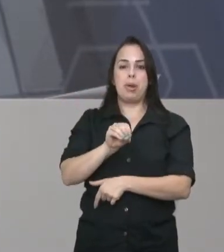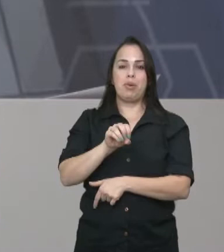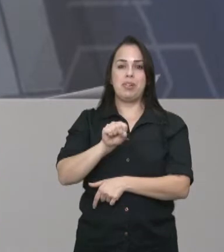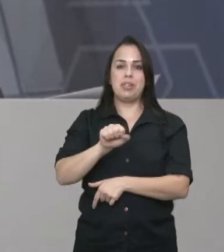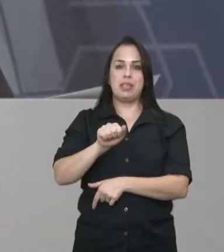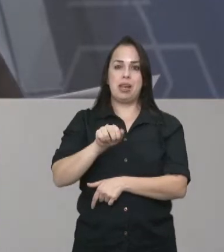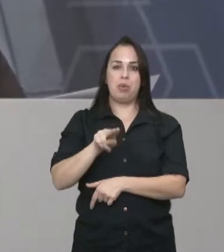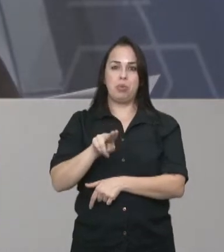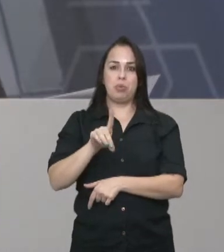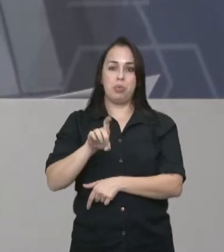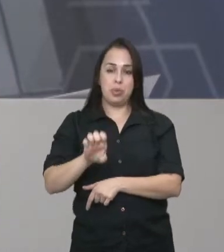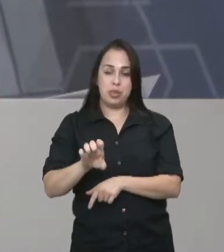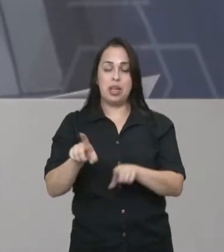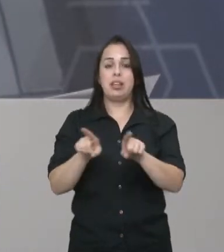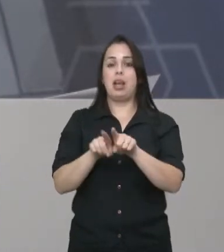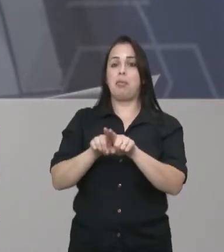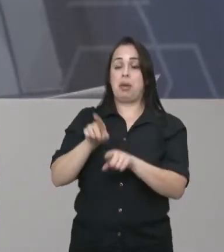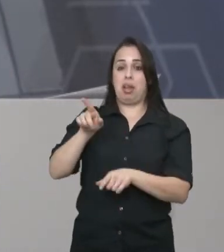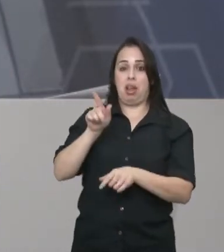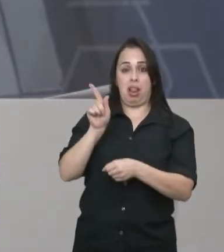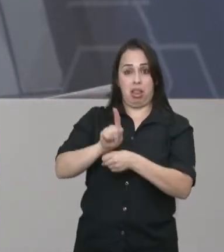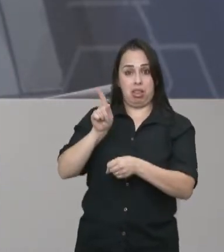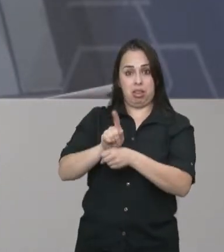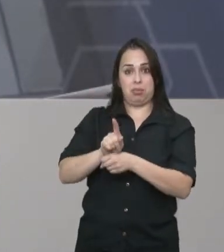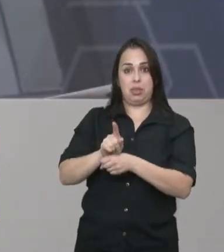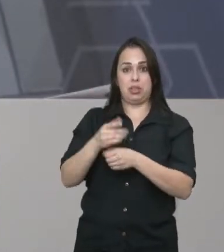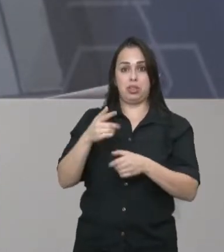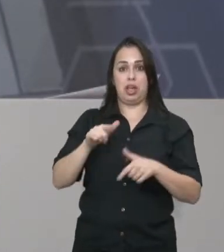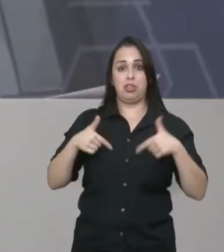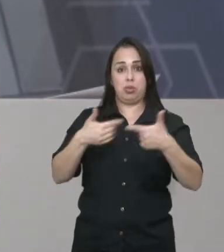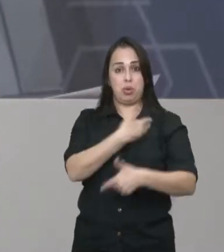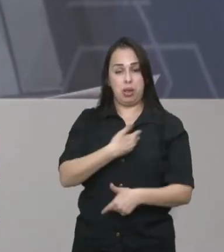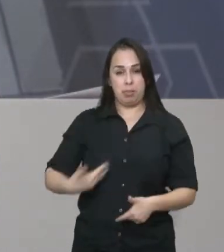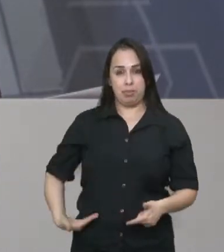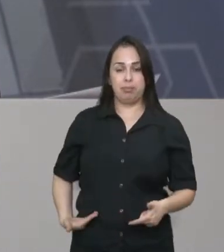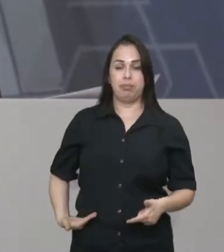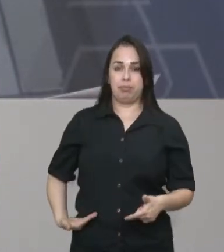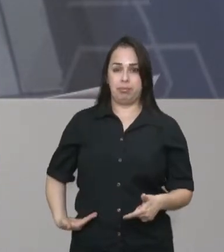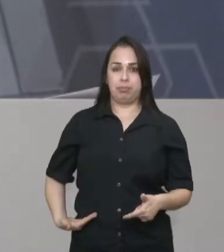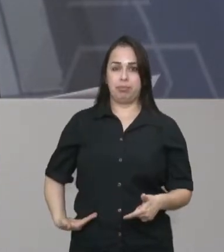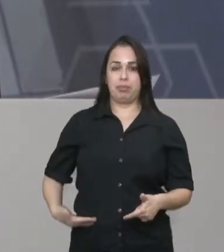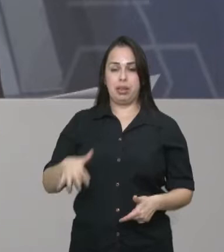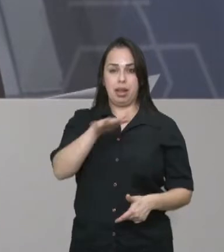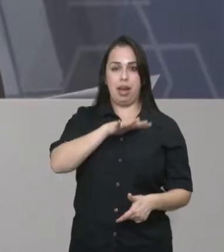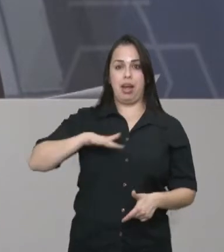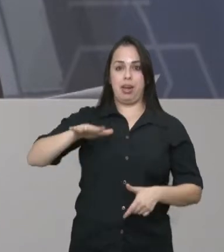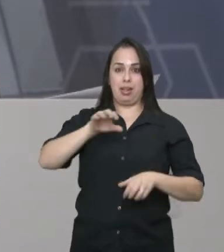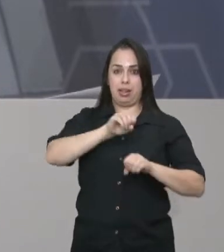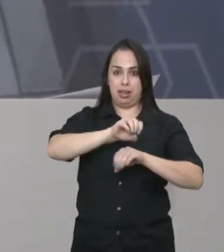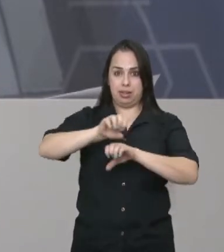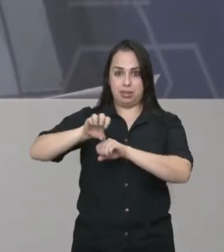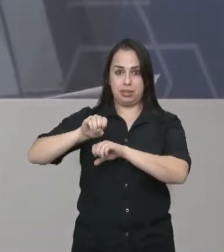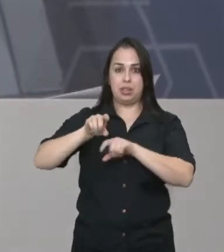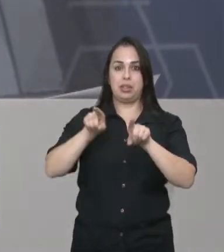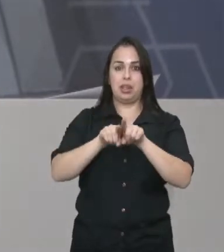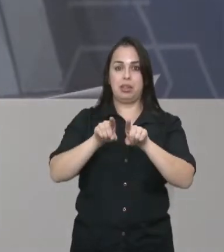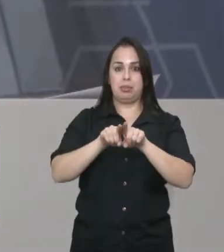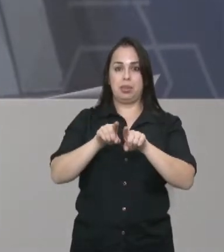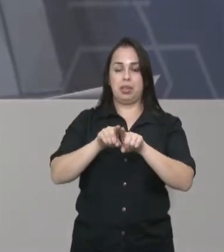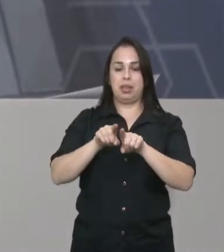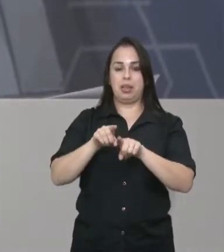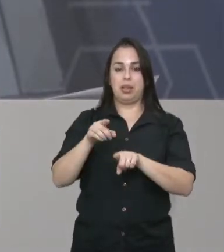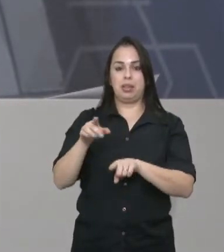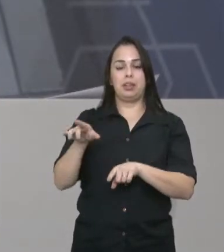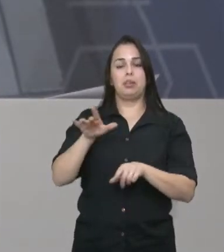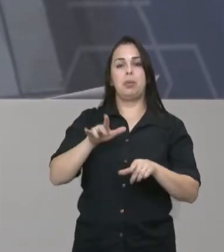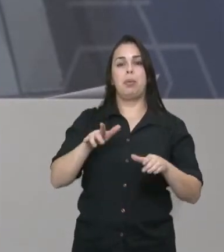Brasil. Também foi gestora de políticas públicas relacionadas à educação e à saúde durante o